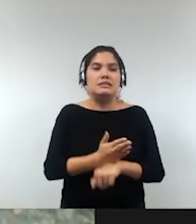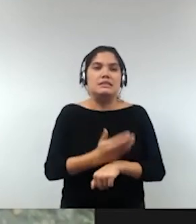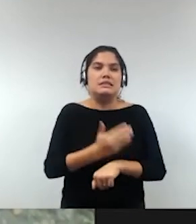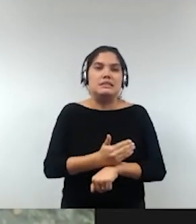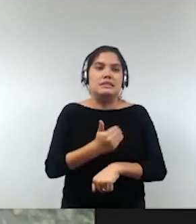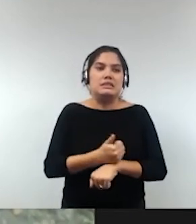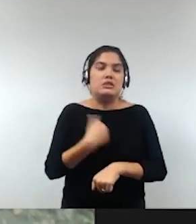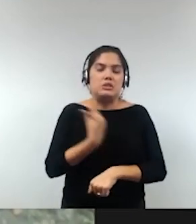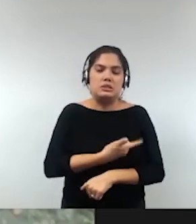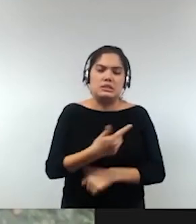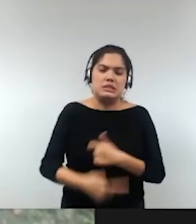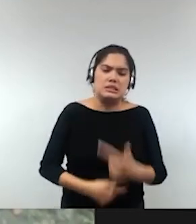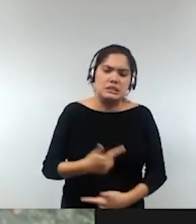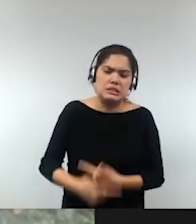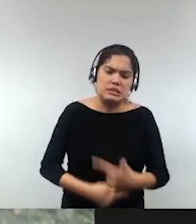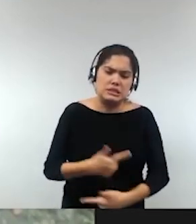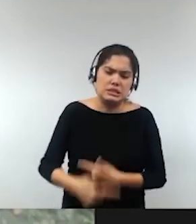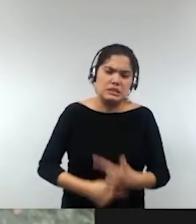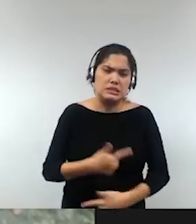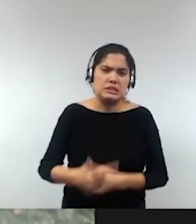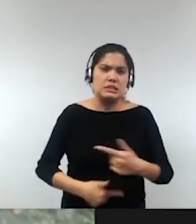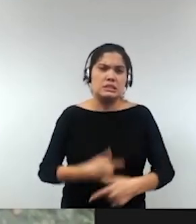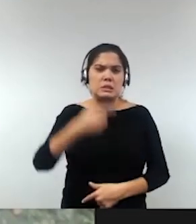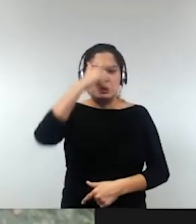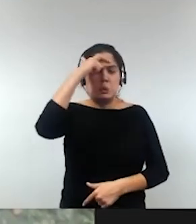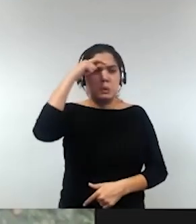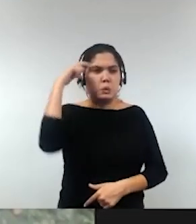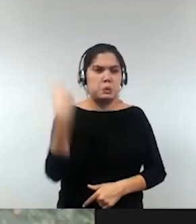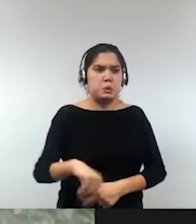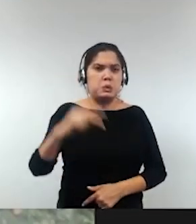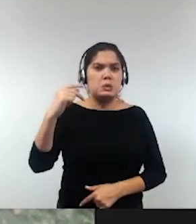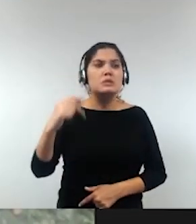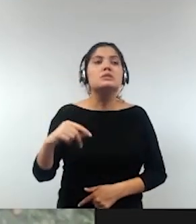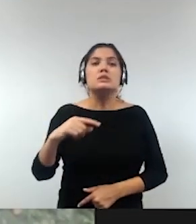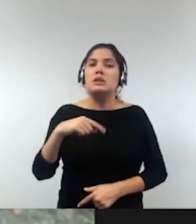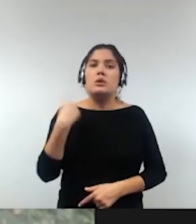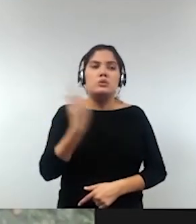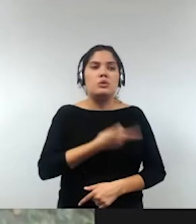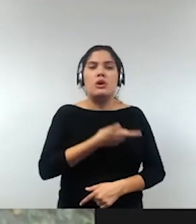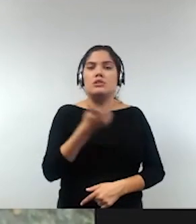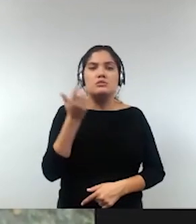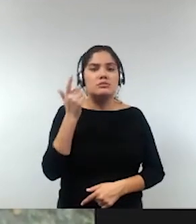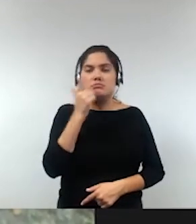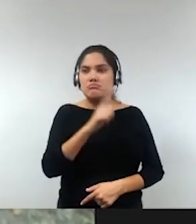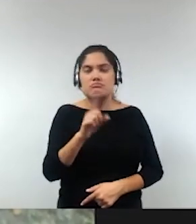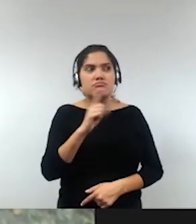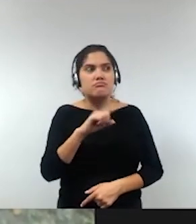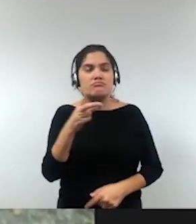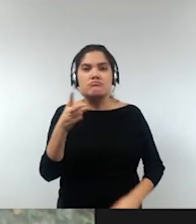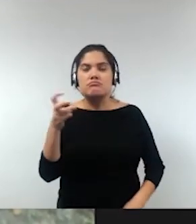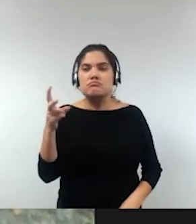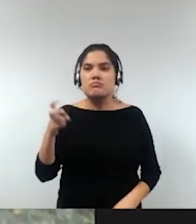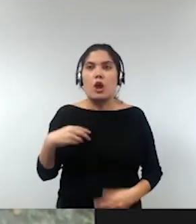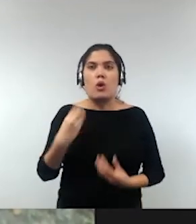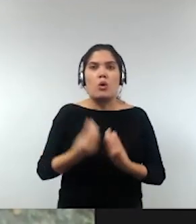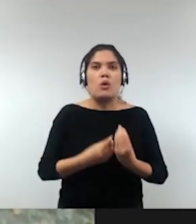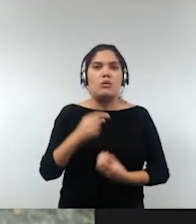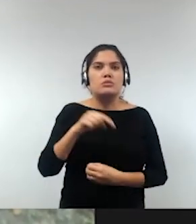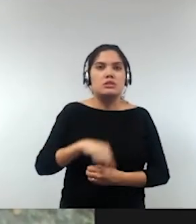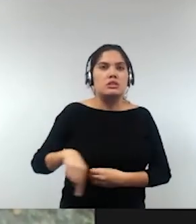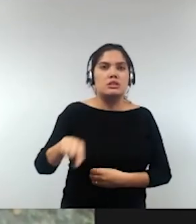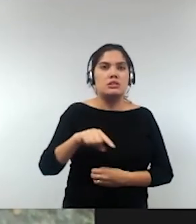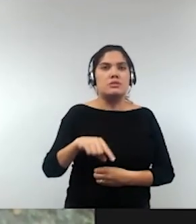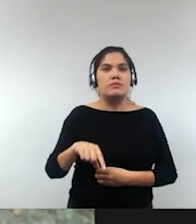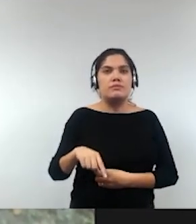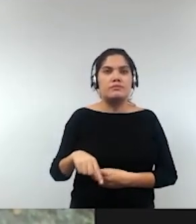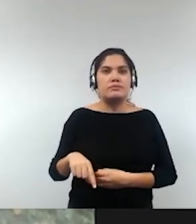estamos trabalhando, a produtividade de todos está muito alta, e eu não tinha me dado conta de como isso,